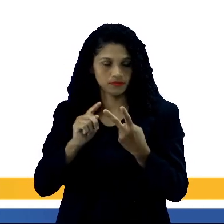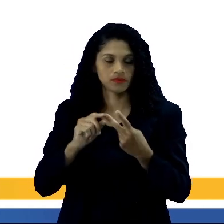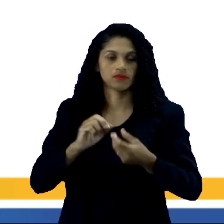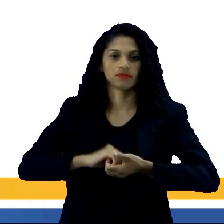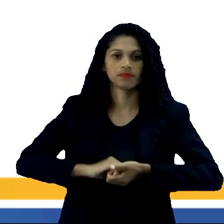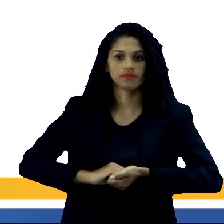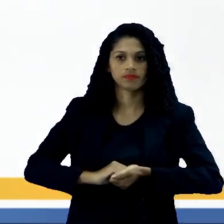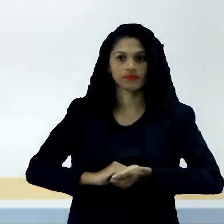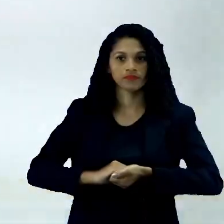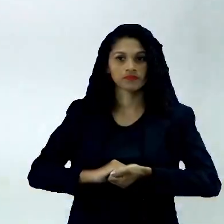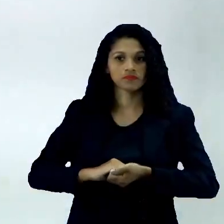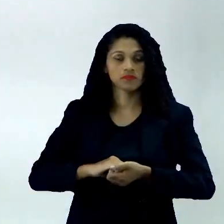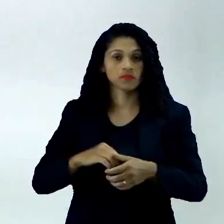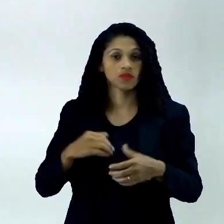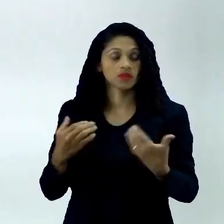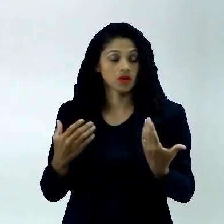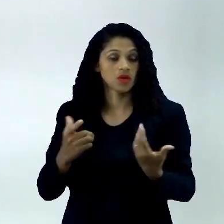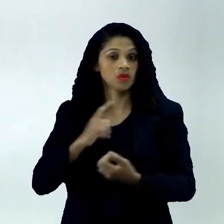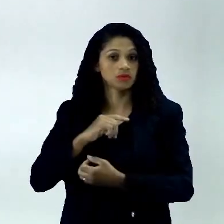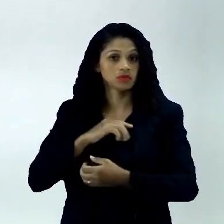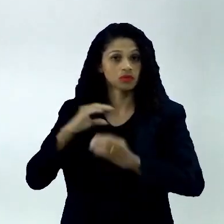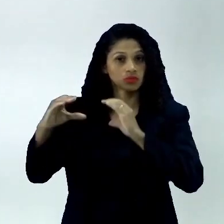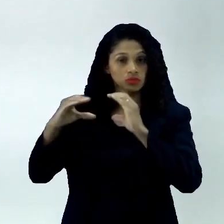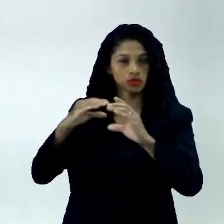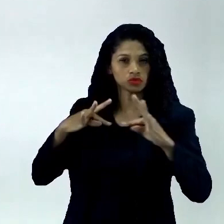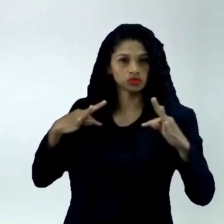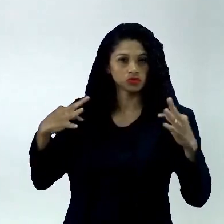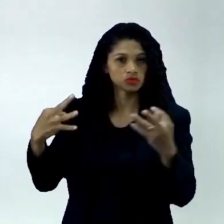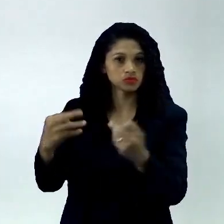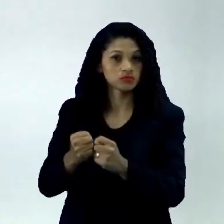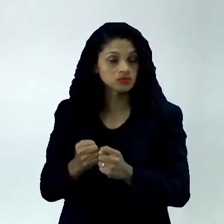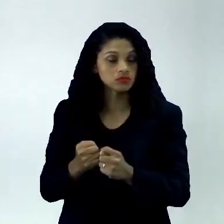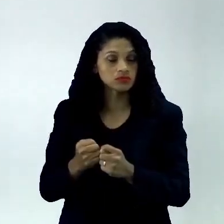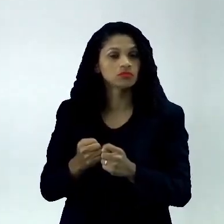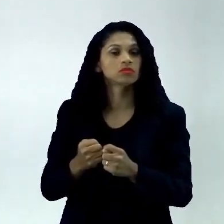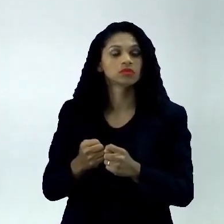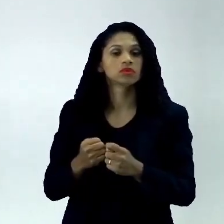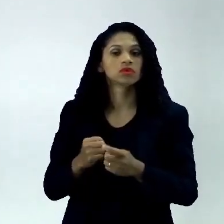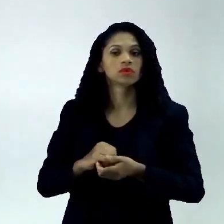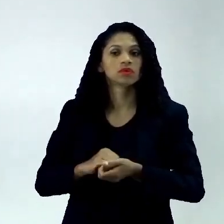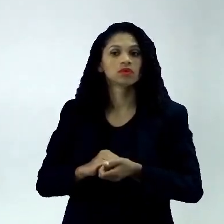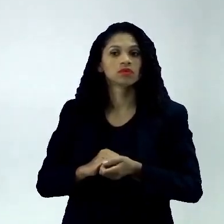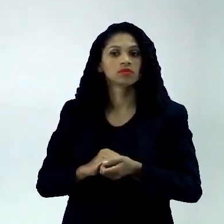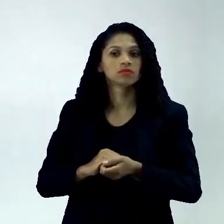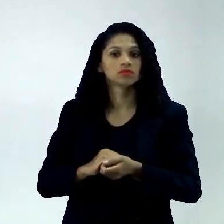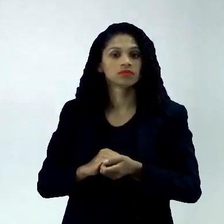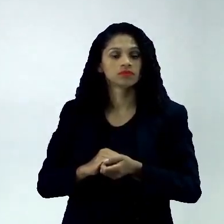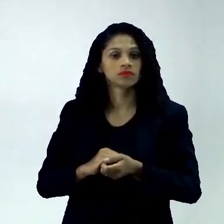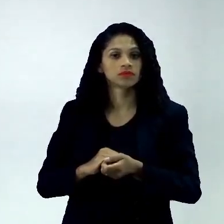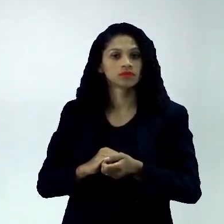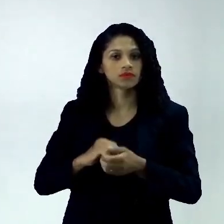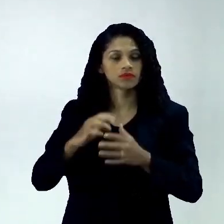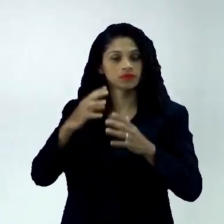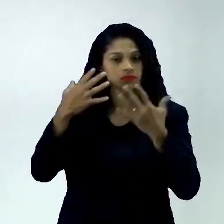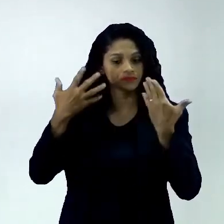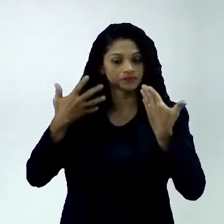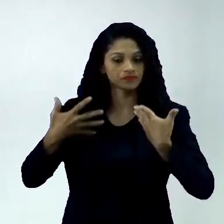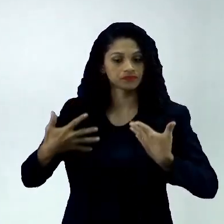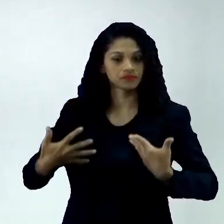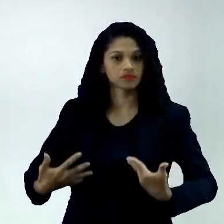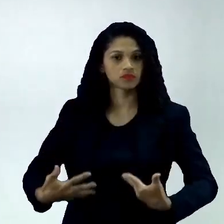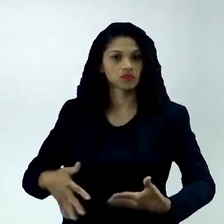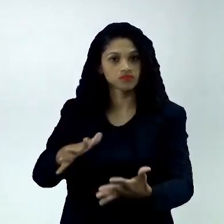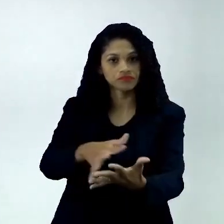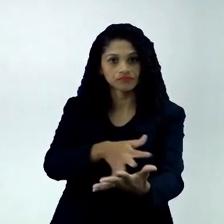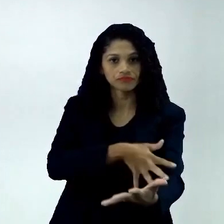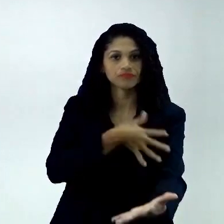Então, apesar da gente ter essa comunicação geral também, vale a gente lembrar que dessa comunicação geral que vai partir todos os comandos para que